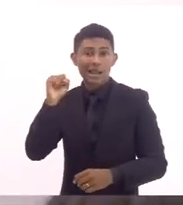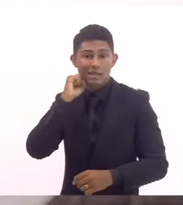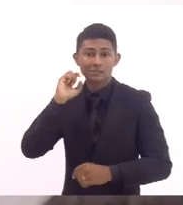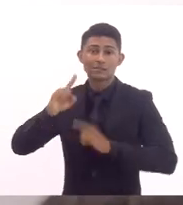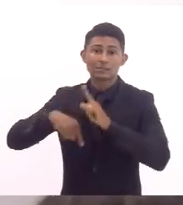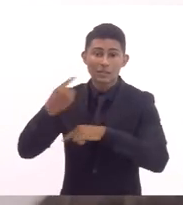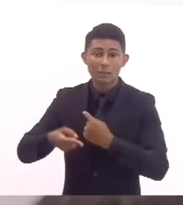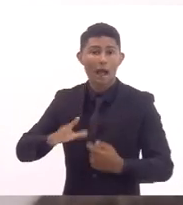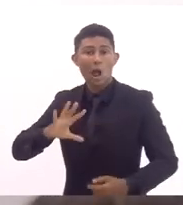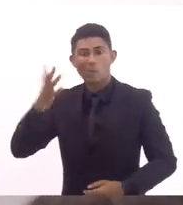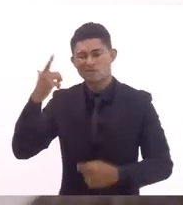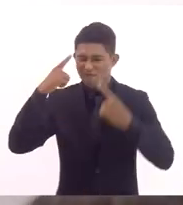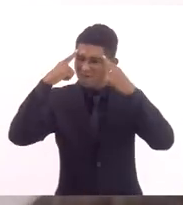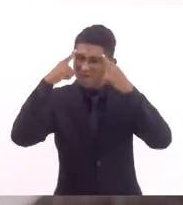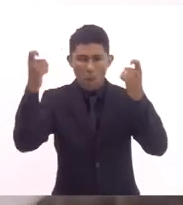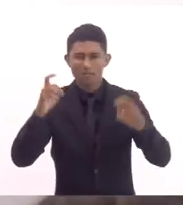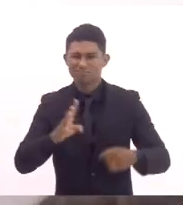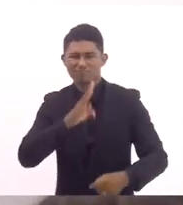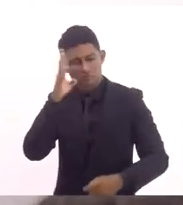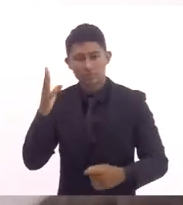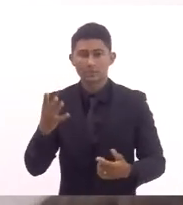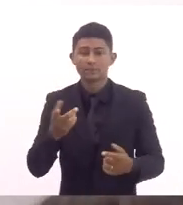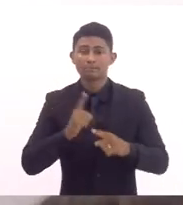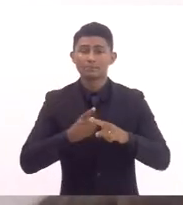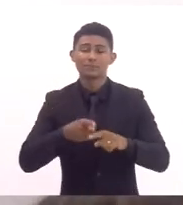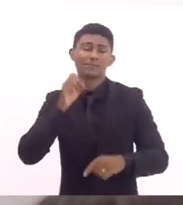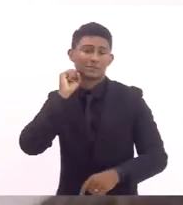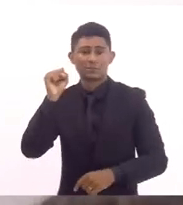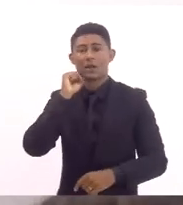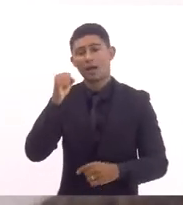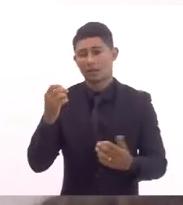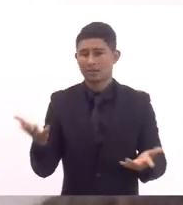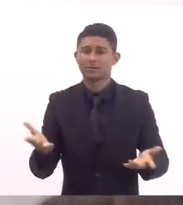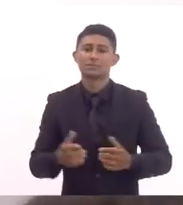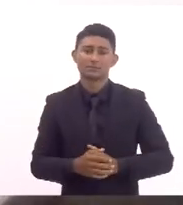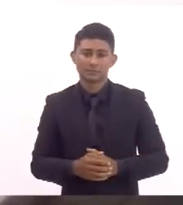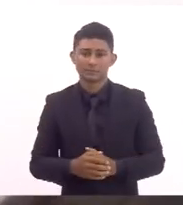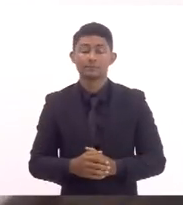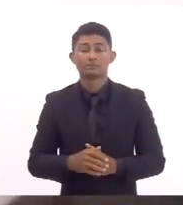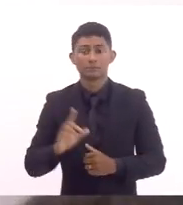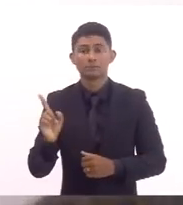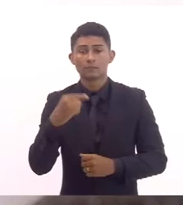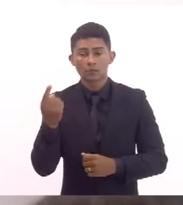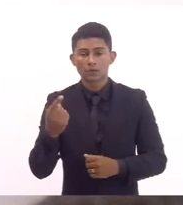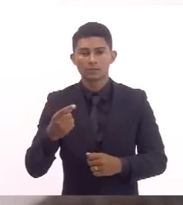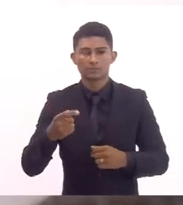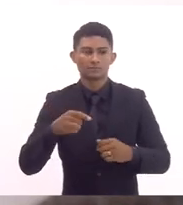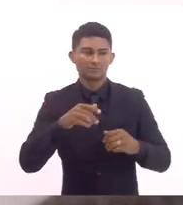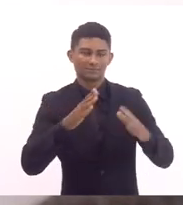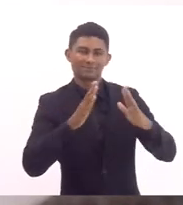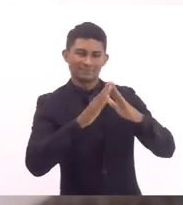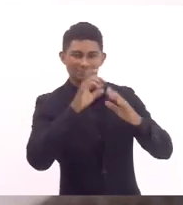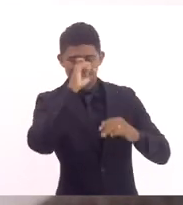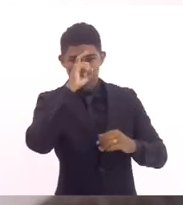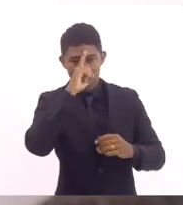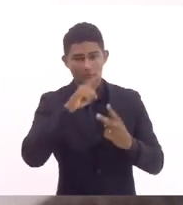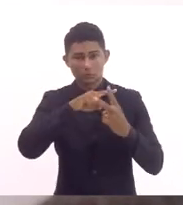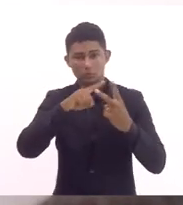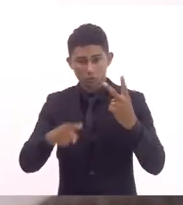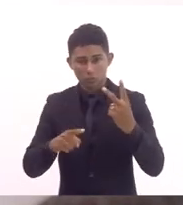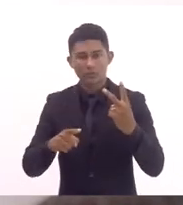até sem perceber e sem desejar com outras usuárias e familiares aí a gente fez em duas maternidades e aí